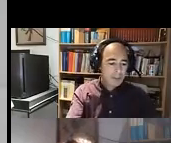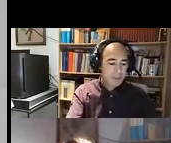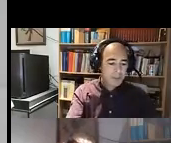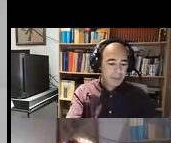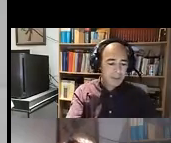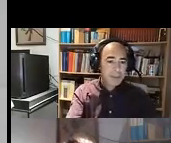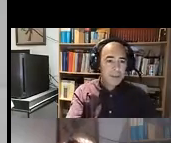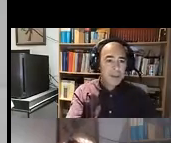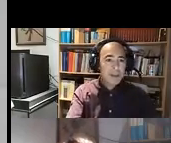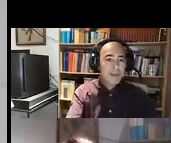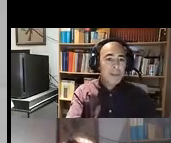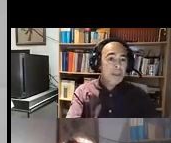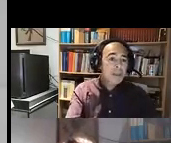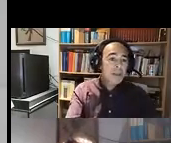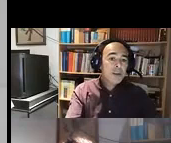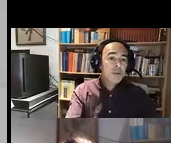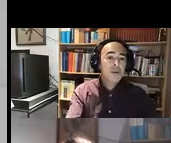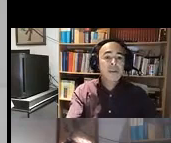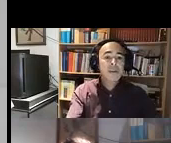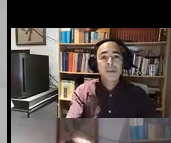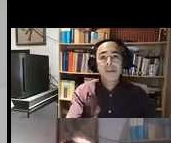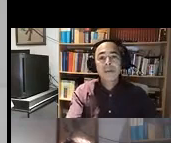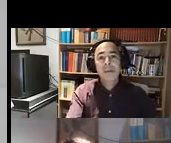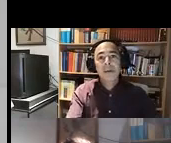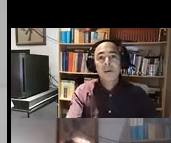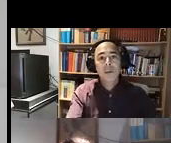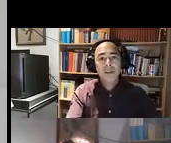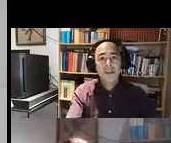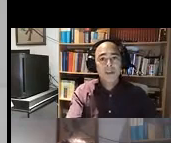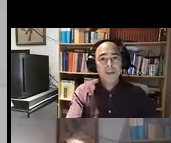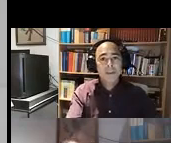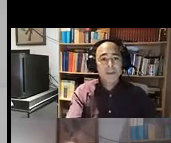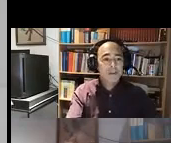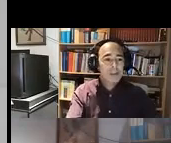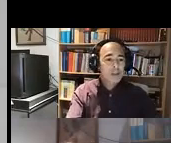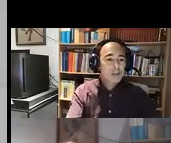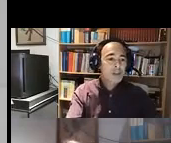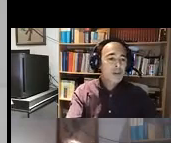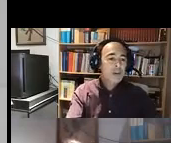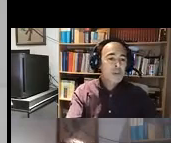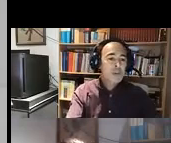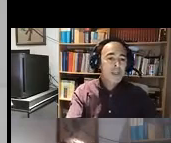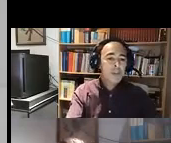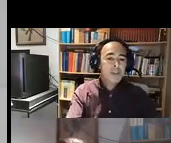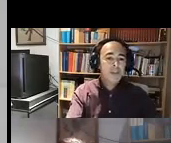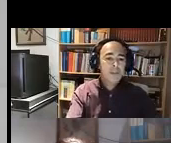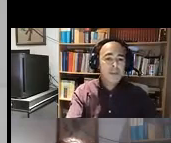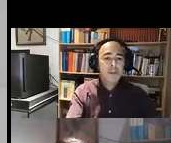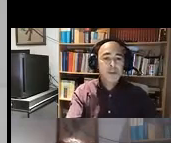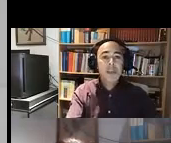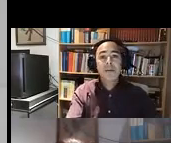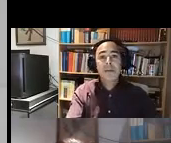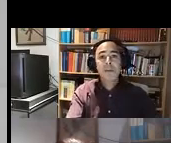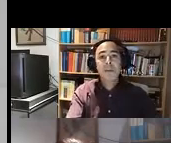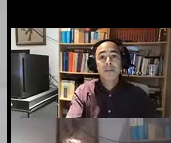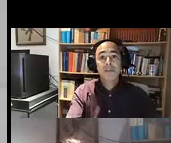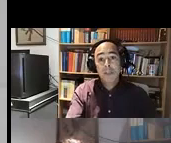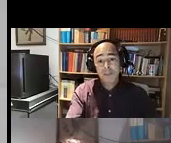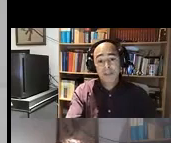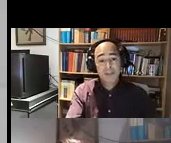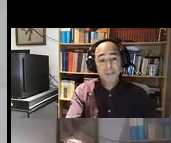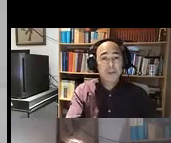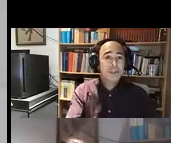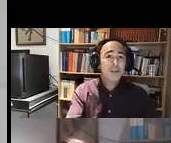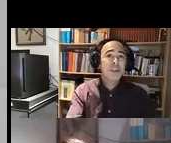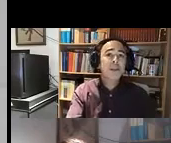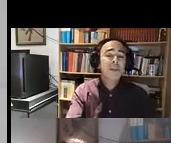Exatamente exatamente temos aqui o negócio está baseado na recomendação é tanto quando vemos por aqui pensamos que isto Afinal